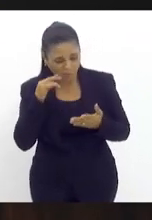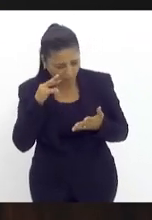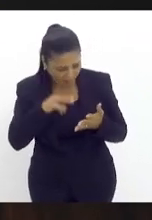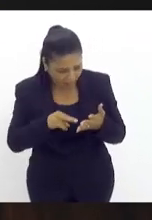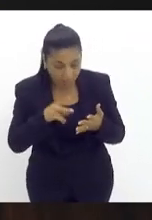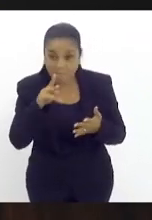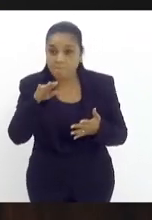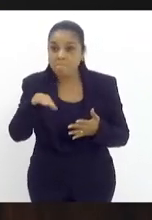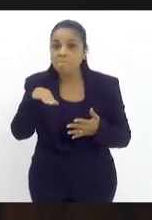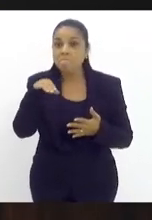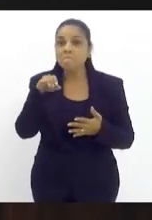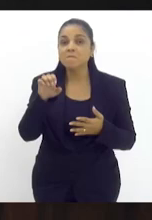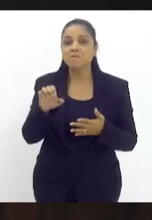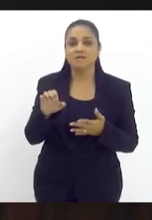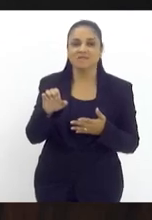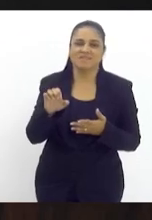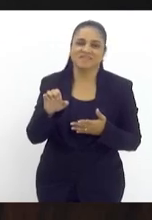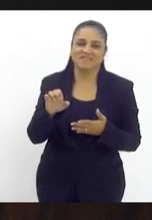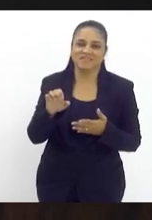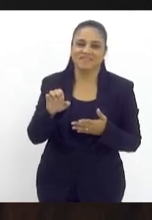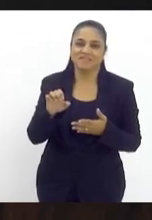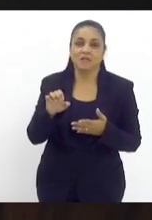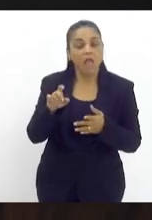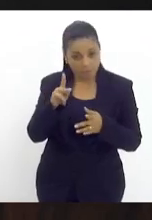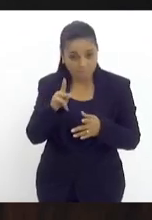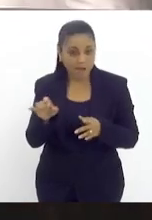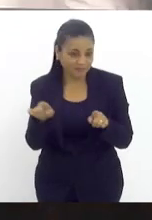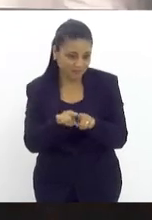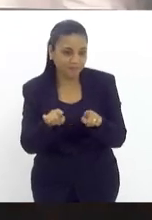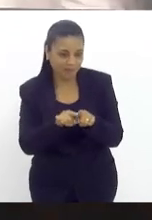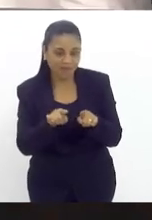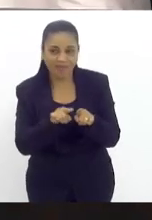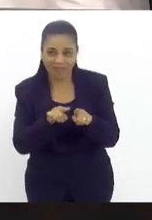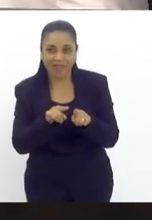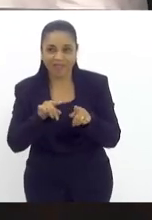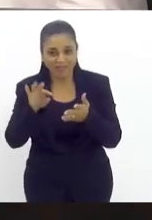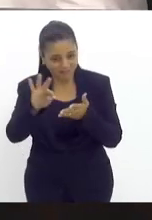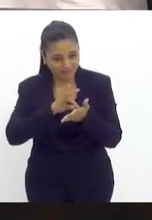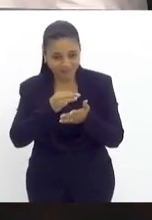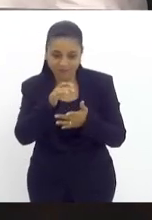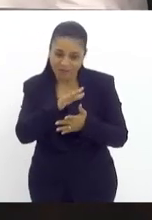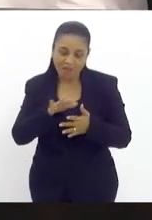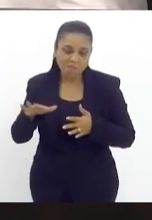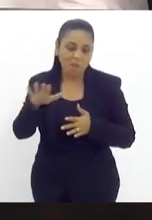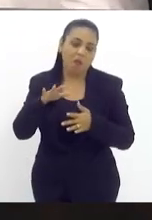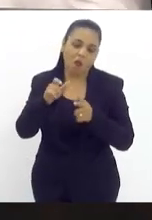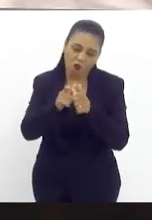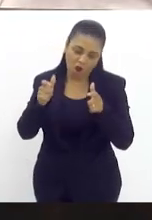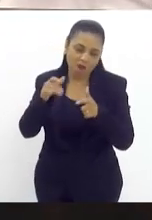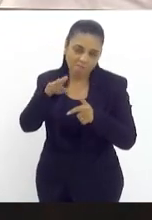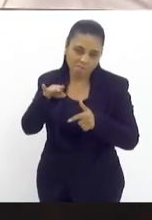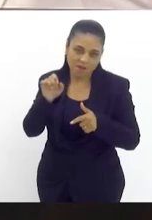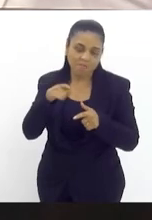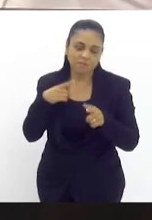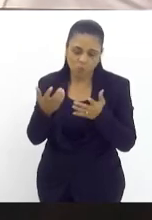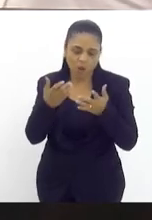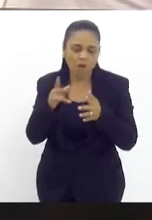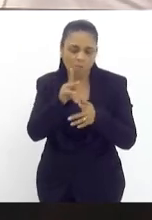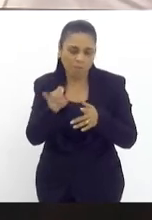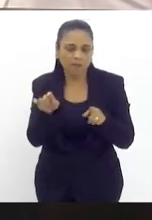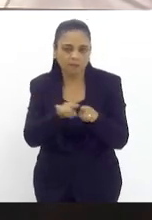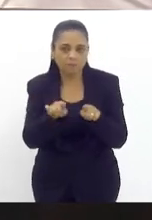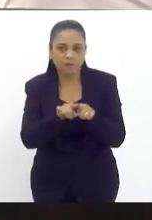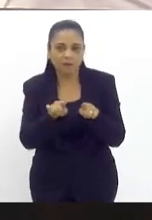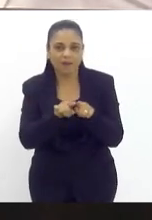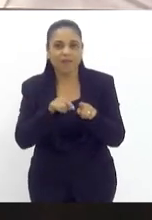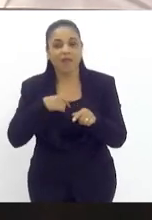ler, que era para mães. Não, mas é para pais também, que meu público então... em geral é mãe, mas eu quero os pais aqui, eu falo direto com a mãe, mas a mãe